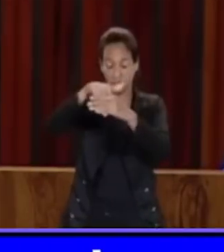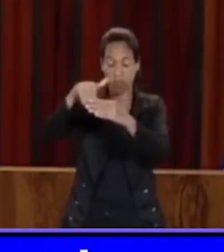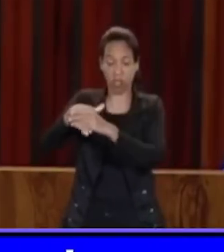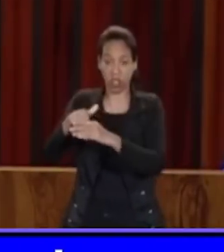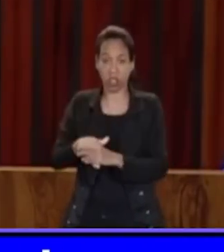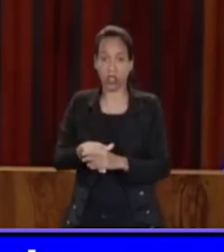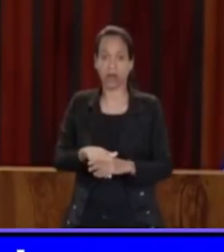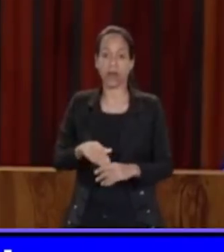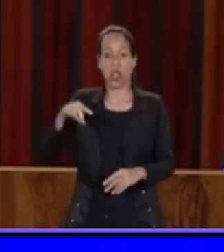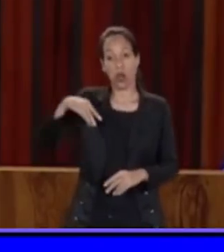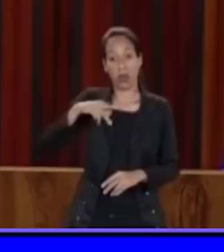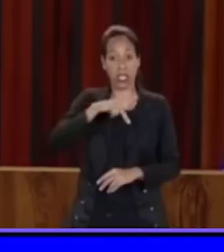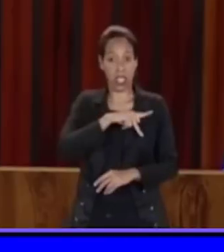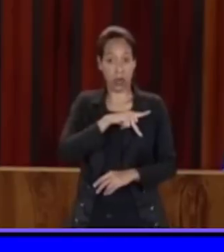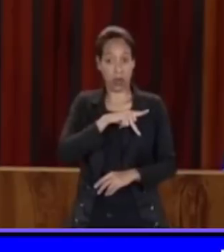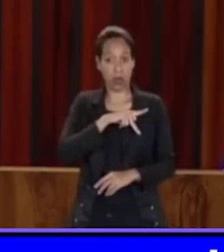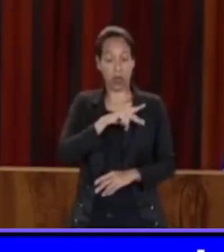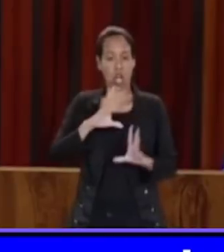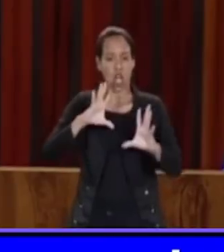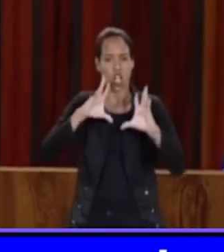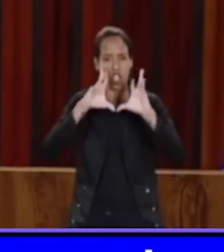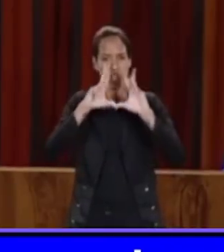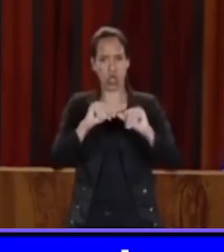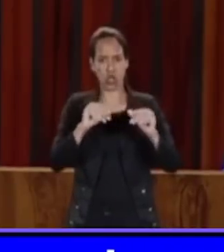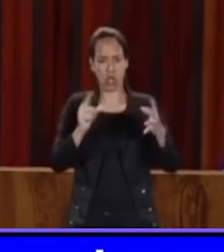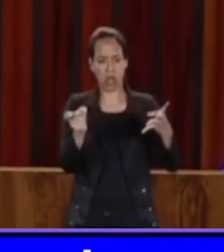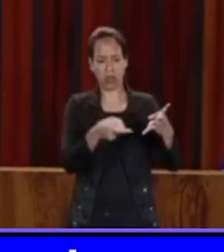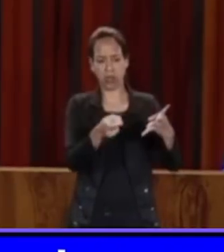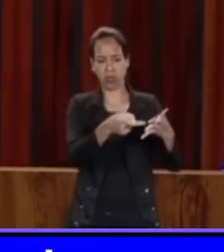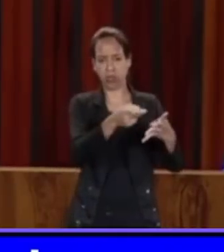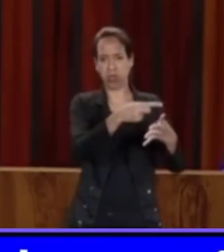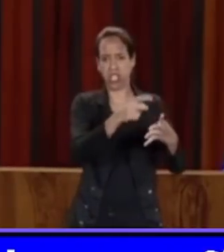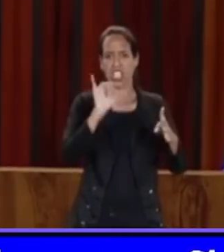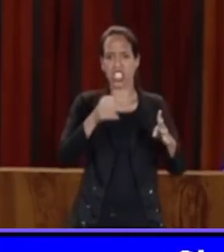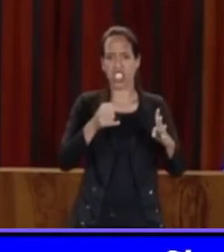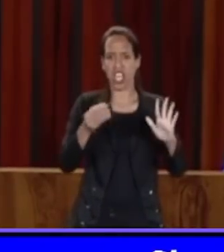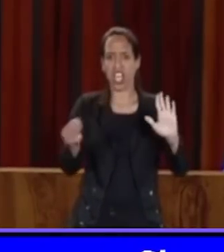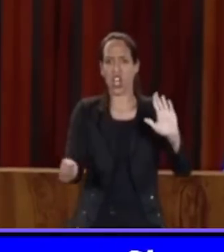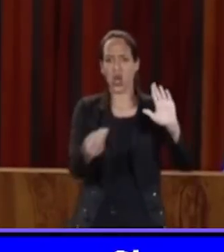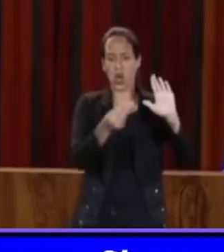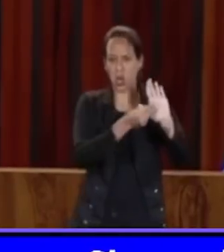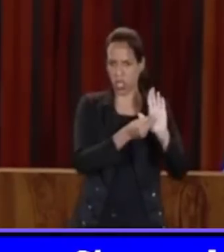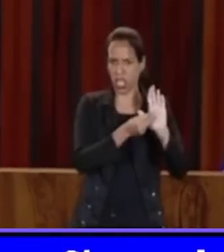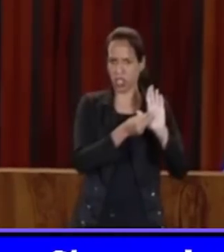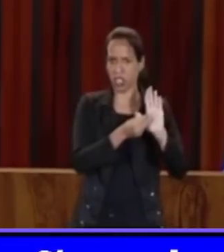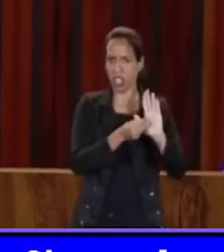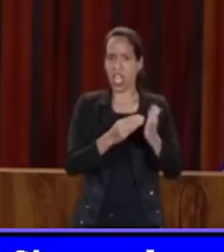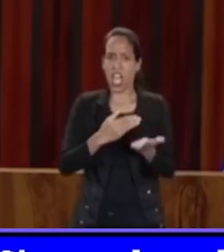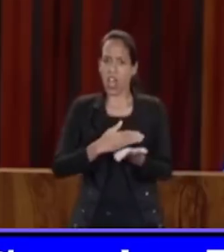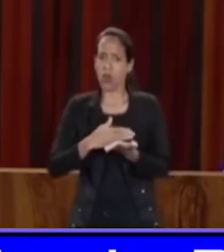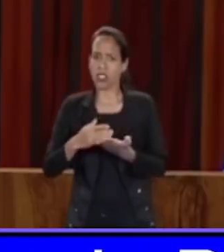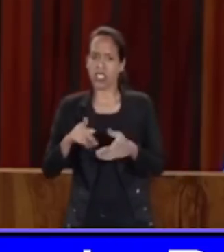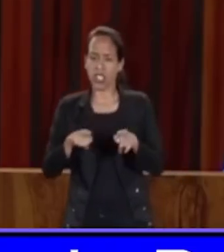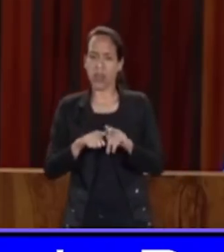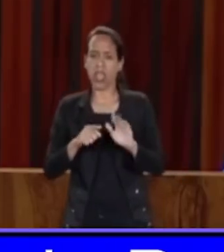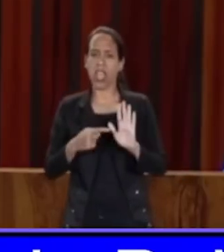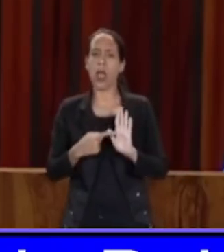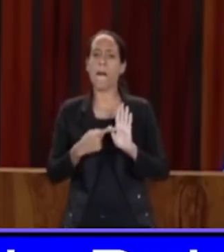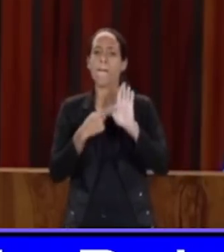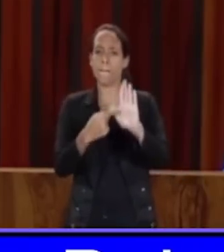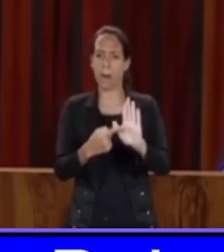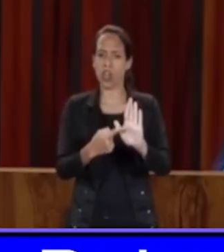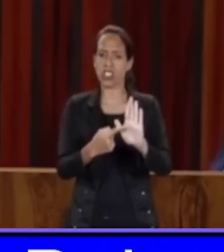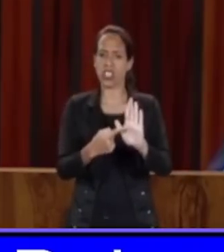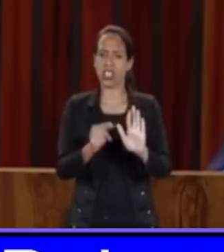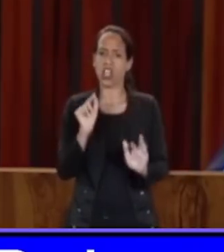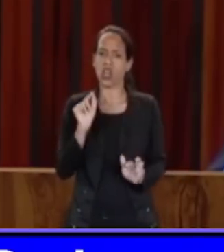Ao ver do Ministério Público Eleitoral, todos esses elementos estão estampados nos autos. A inicial também apresenta